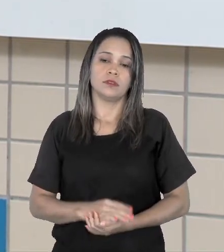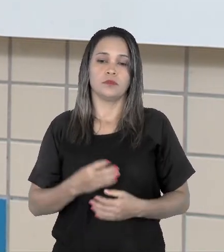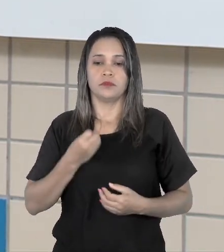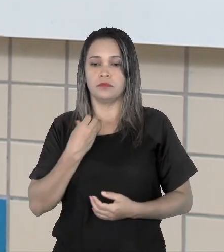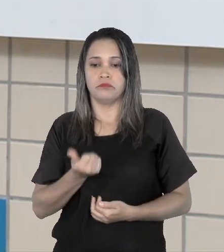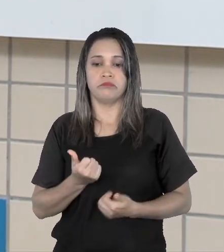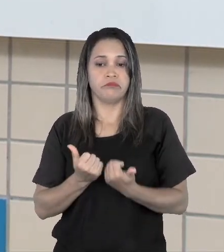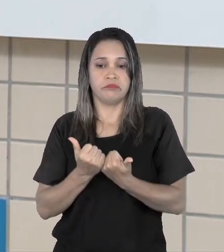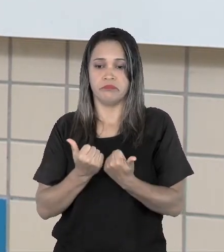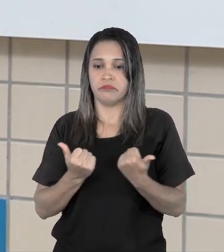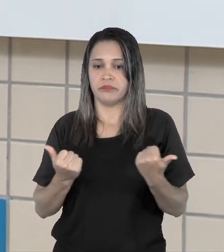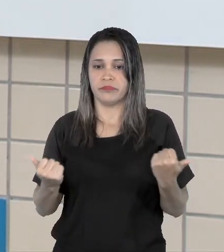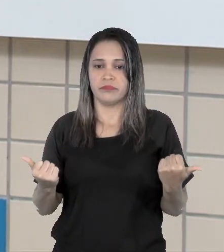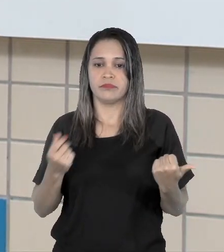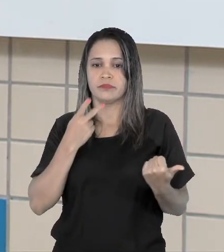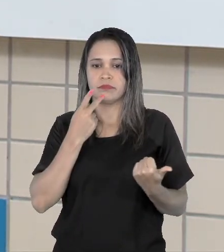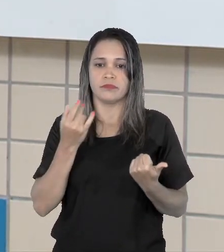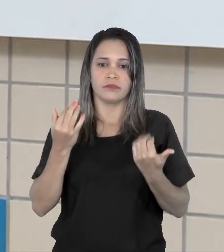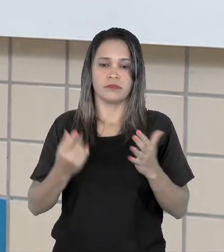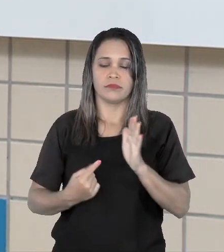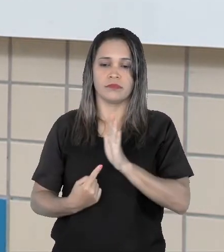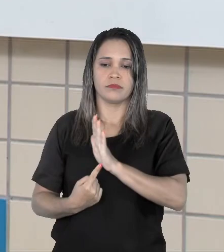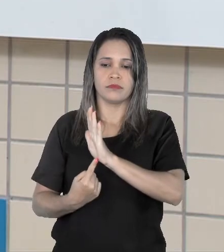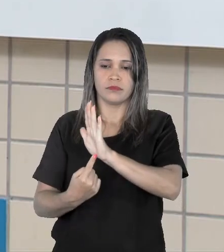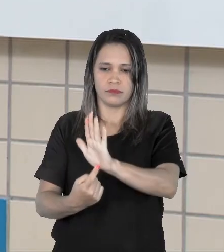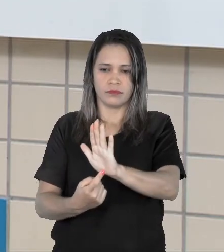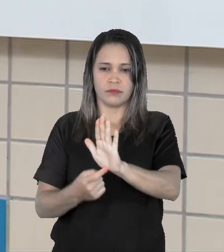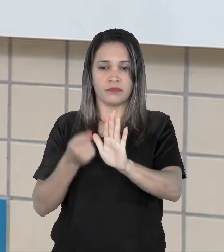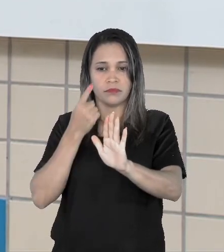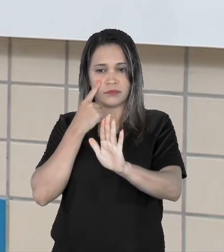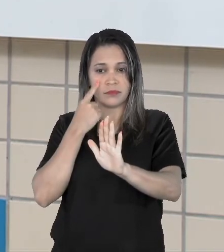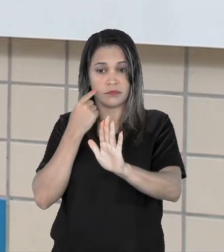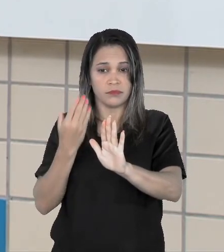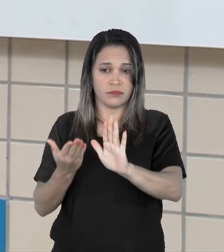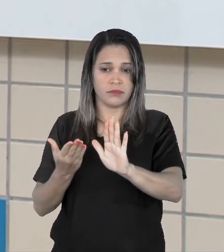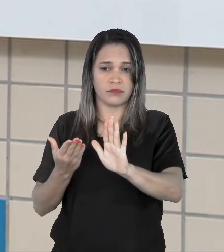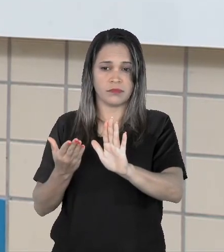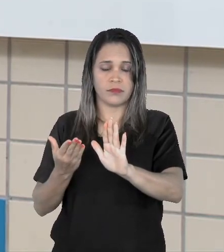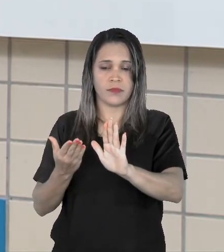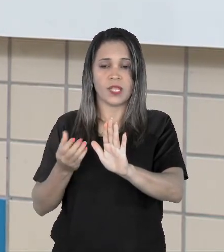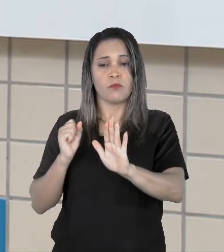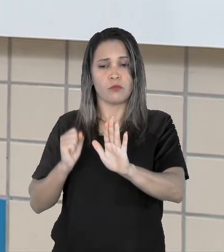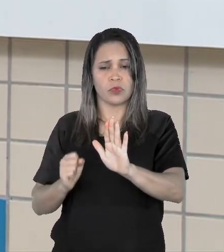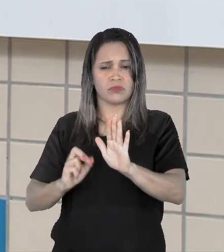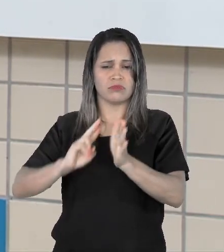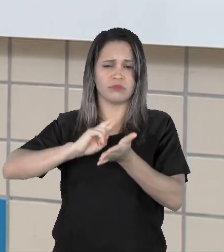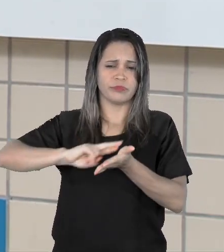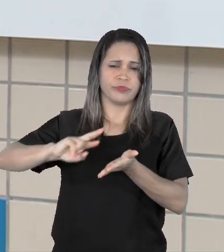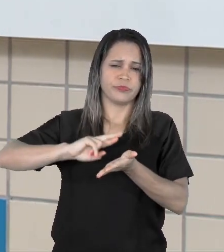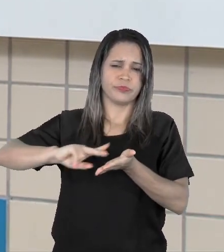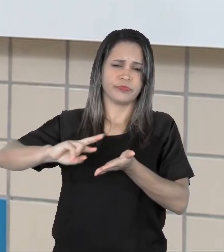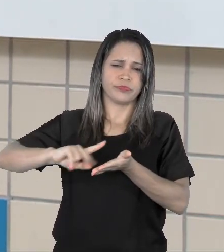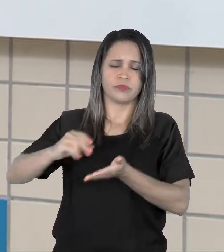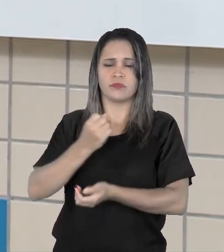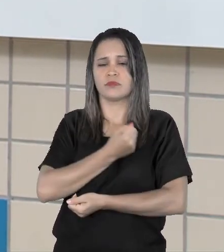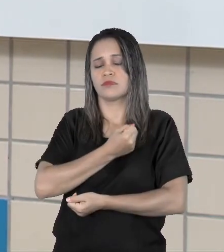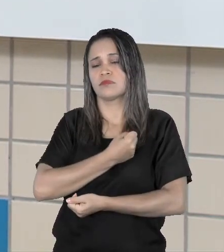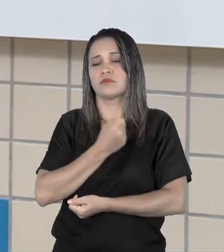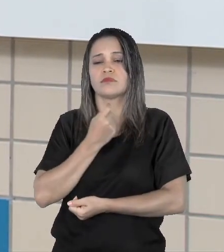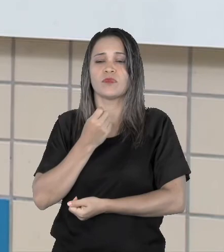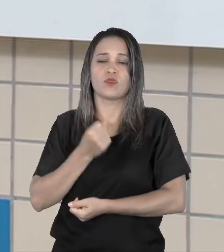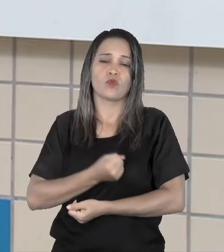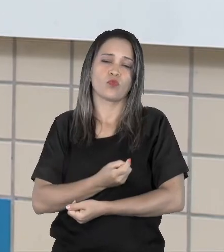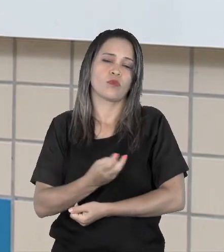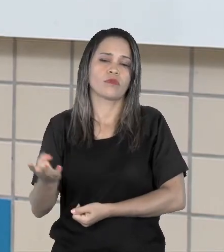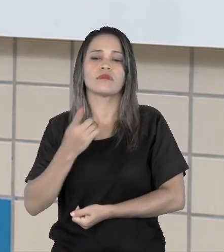a reta, como eu falei, ela não é apresentada como a gente viu aqui. Ela pode ter números o quanto vocês